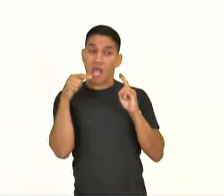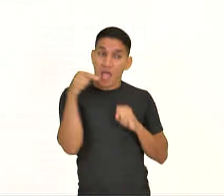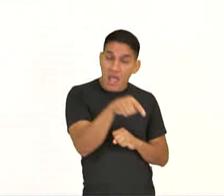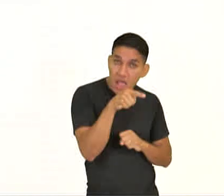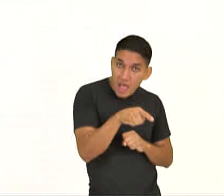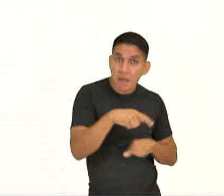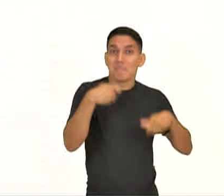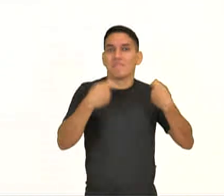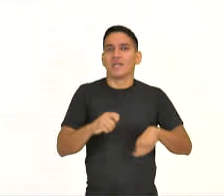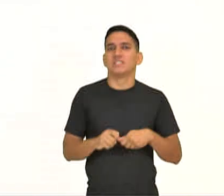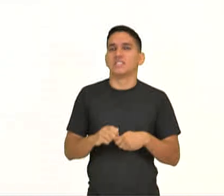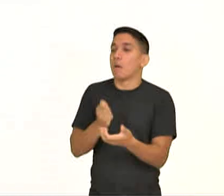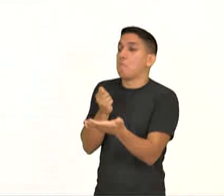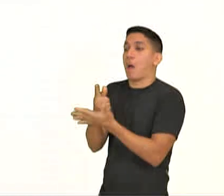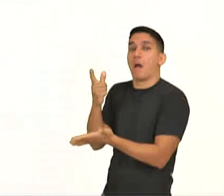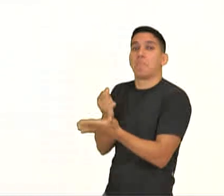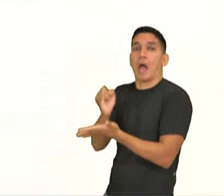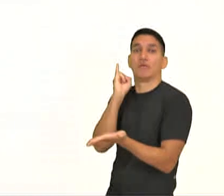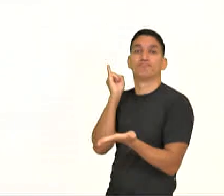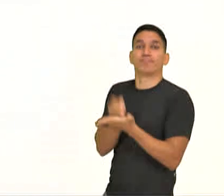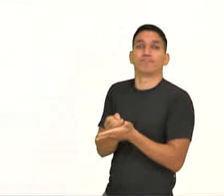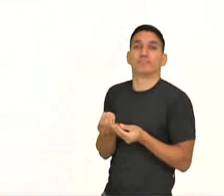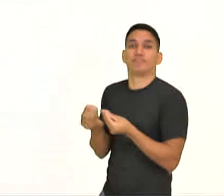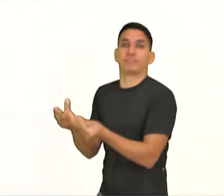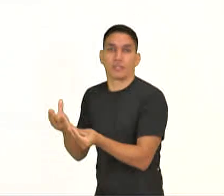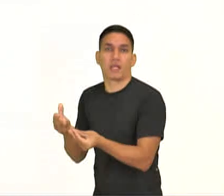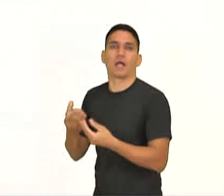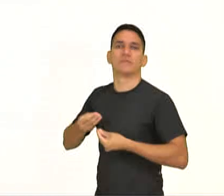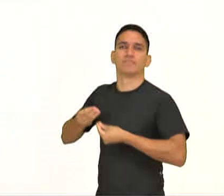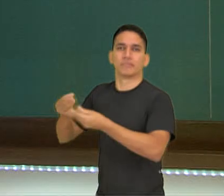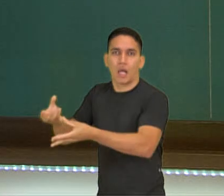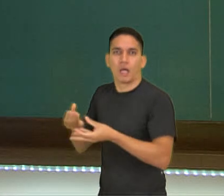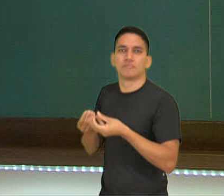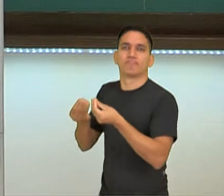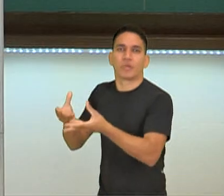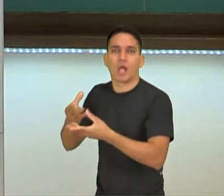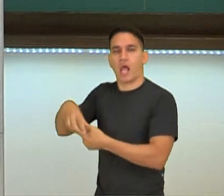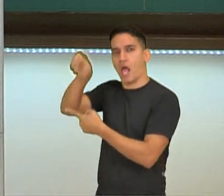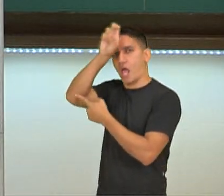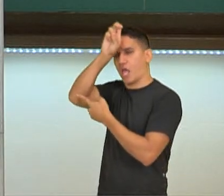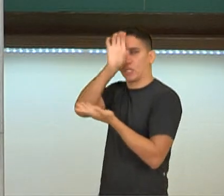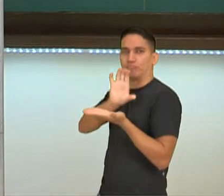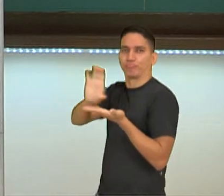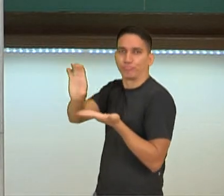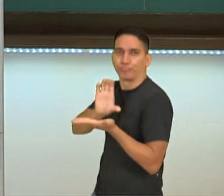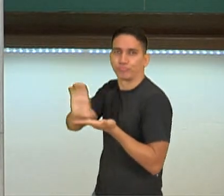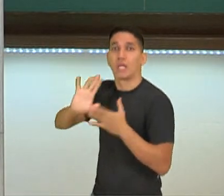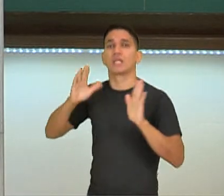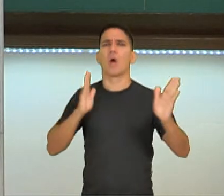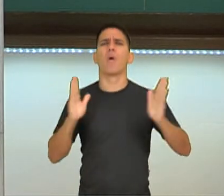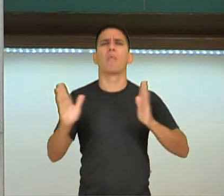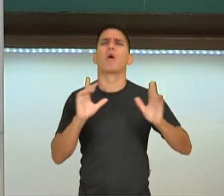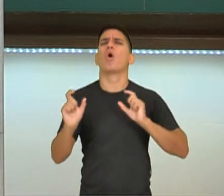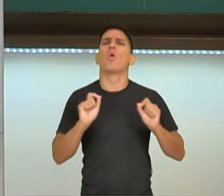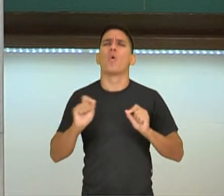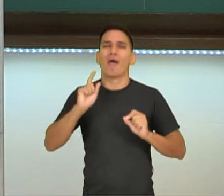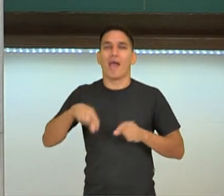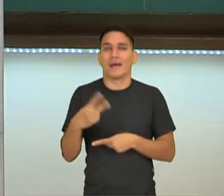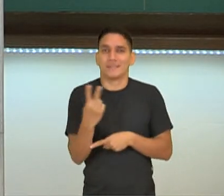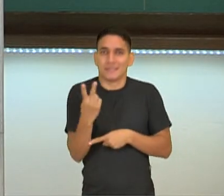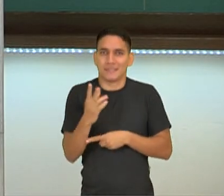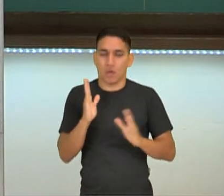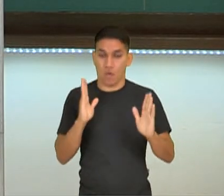pela população e encaminhá-los às autoridades egípcias. Então, nesse período, vamos colocar da segunda